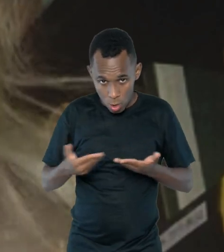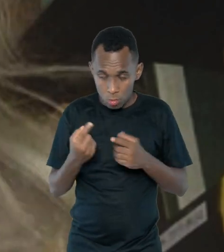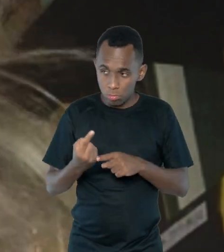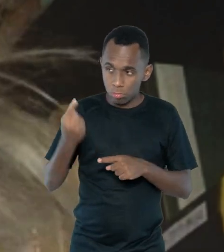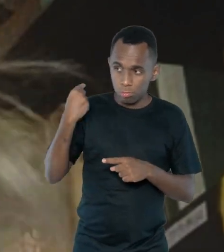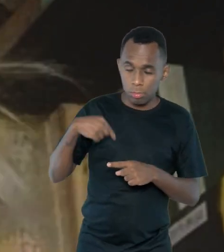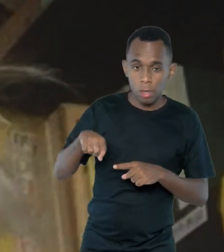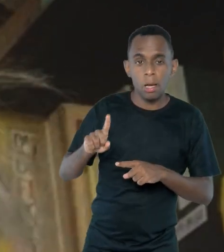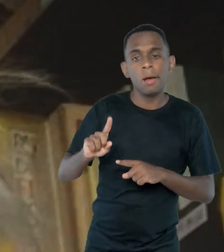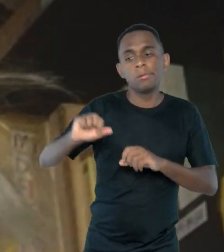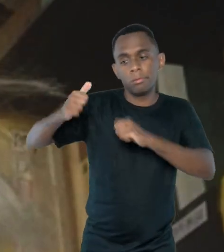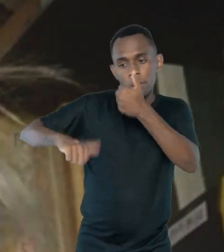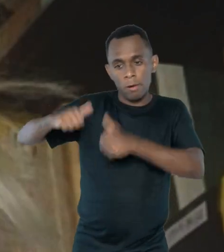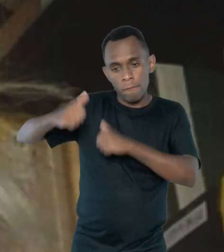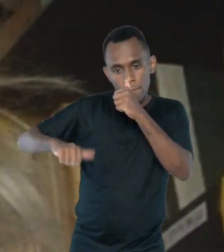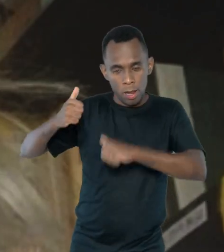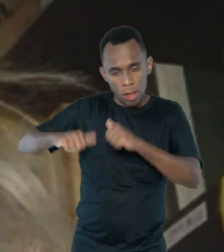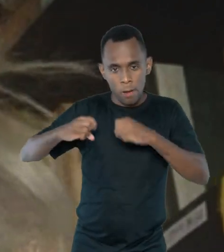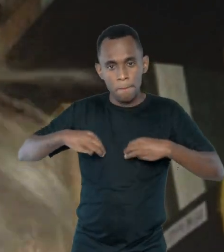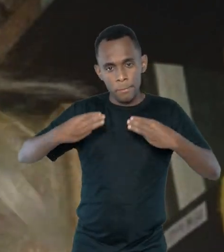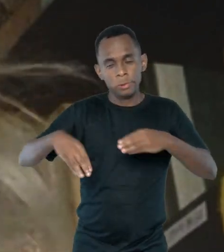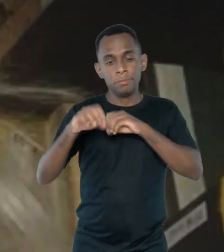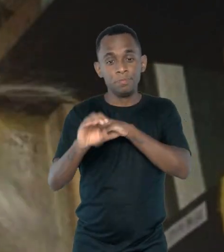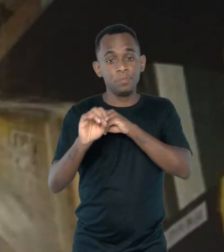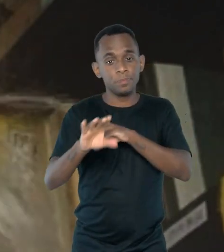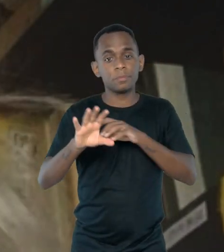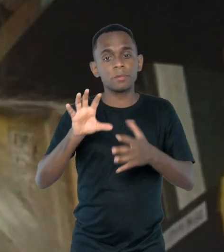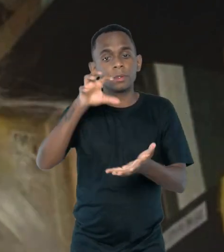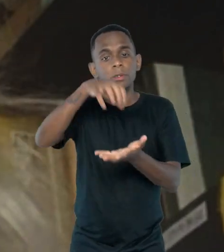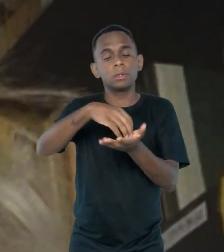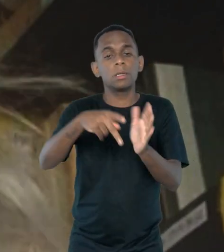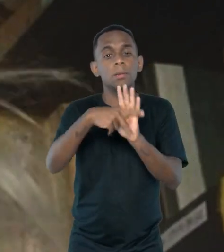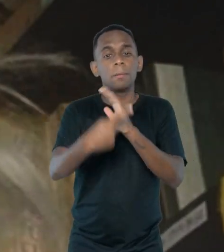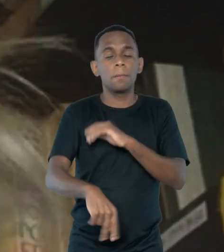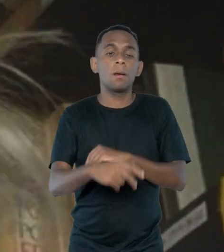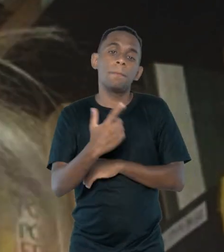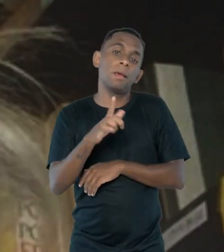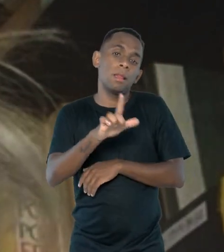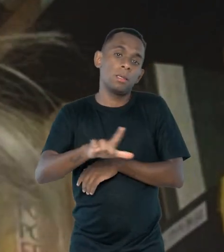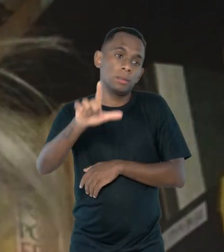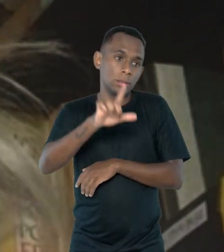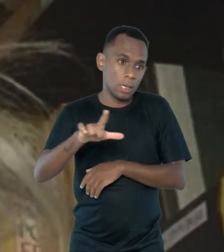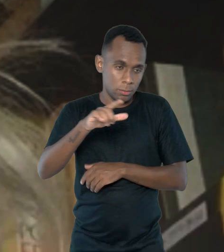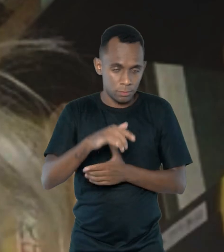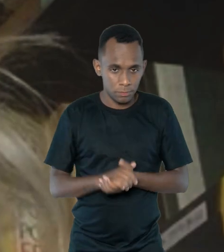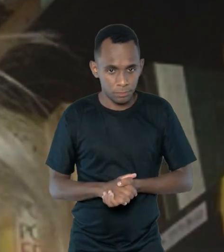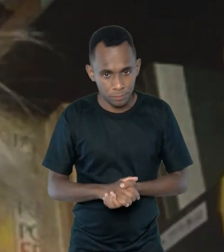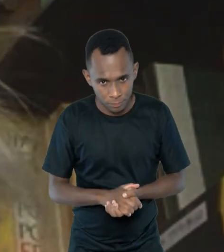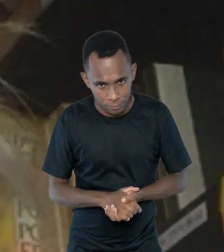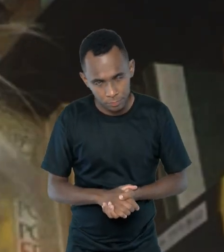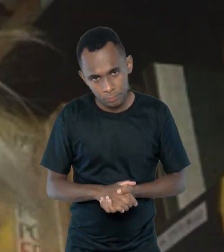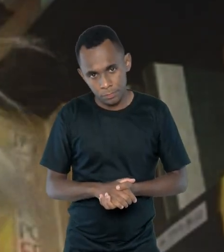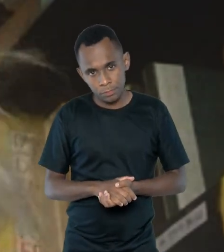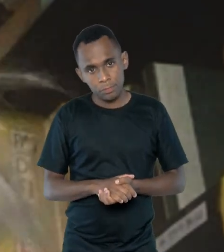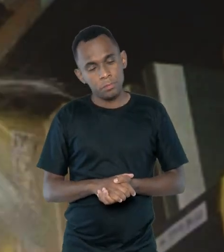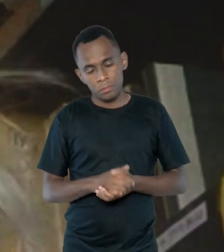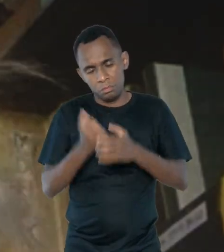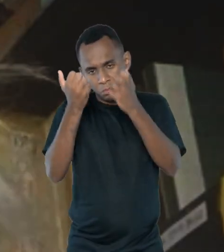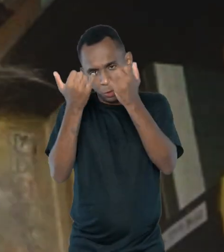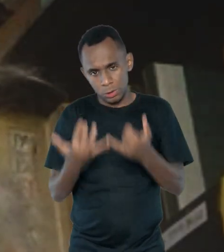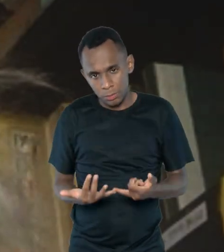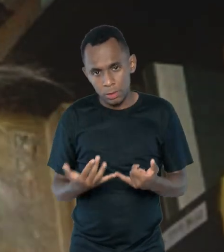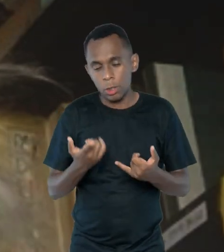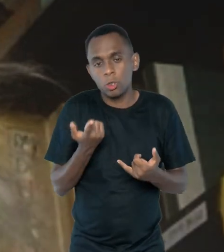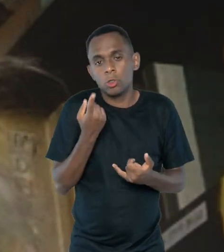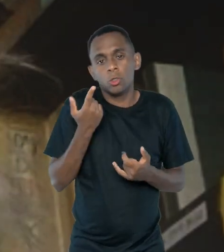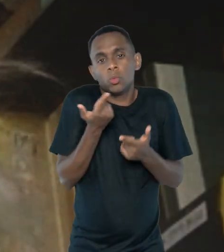escrevi está em avaliação no MEC, a centralidade é a literatura. E nós, como eu estava dizendo,